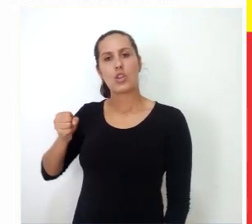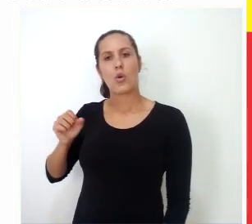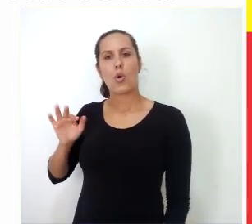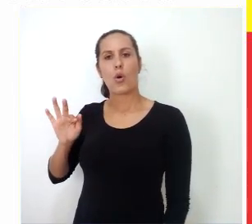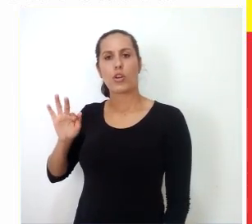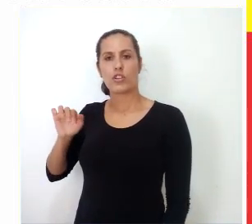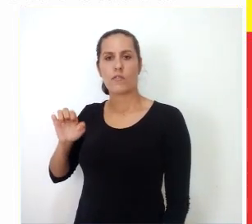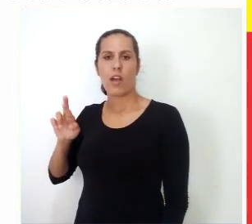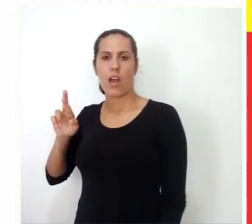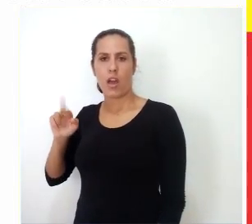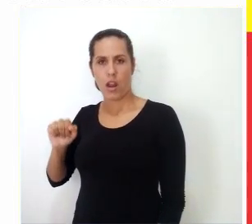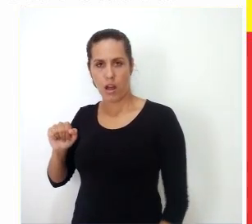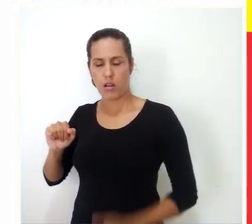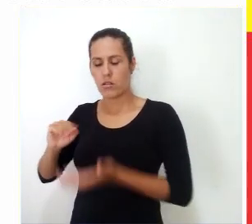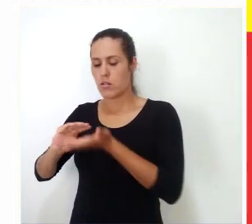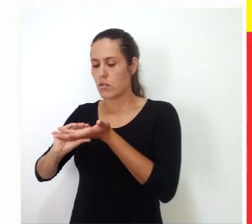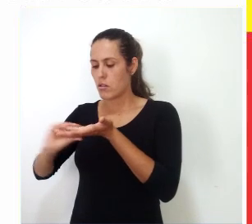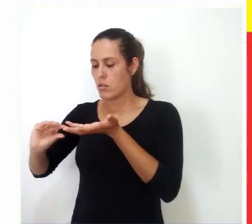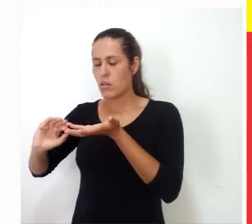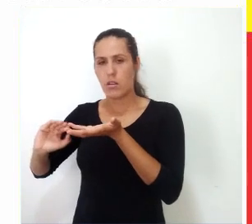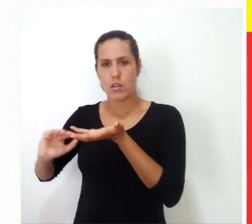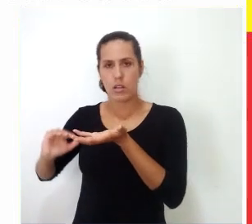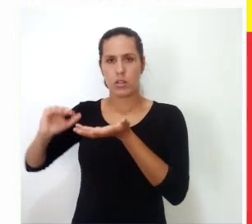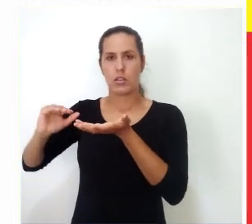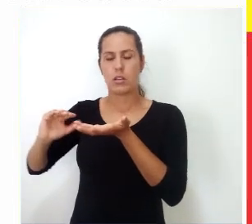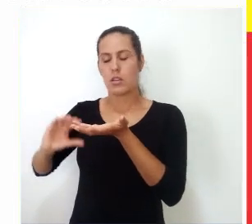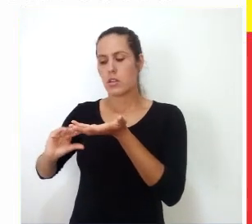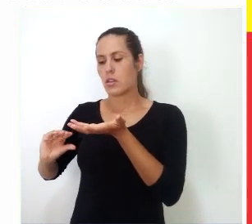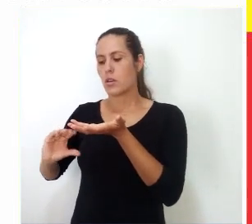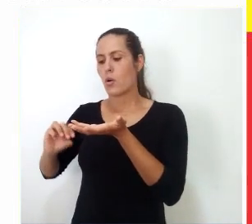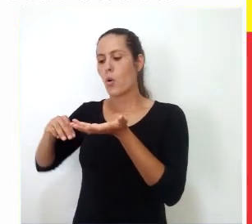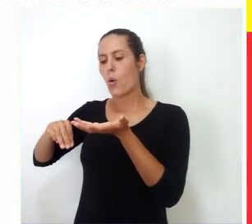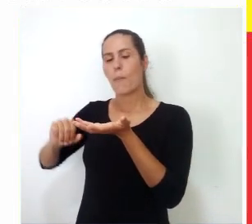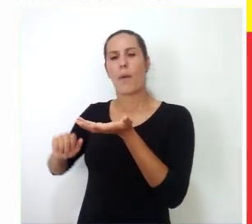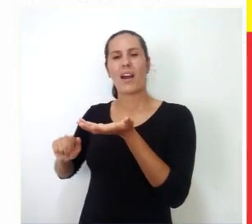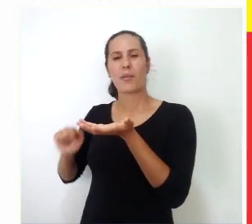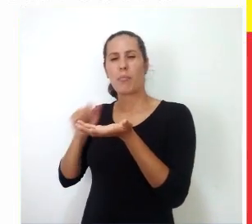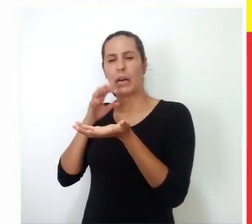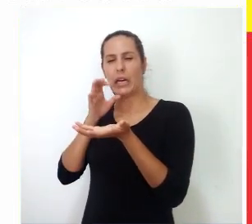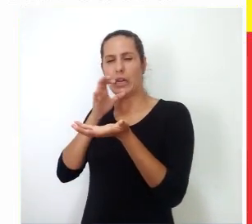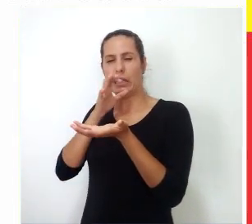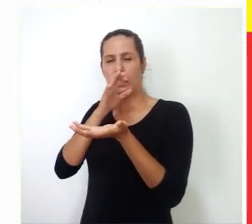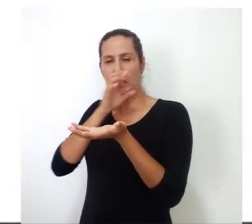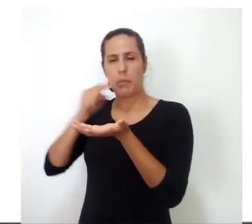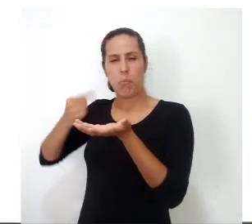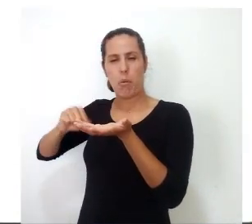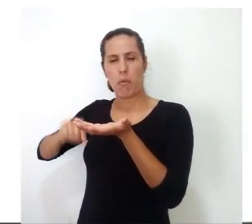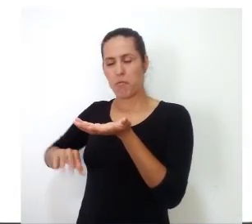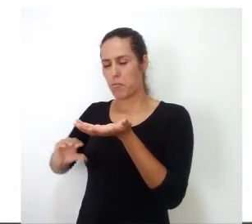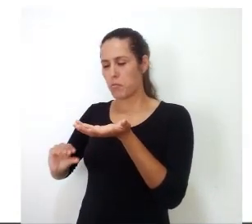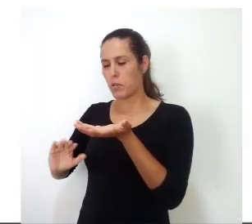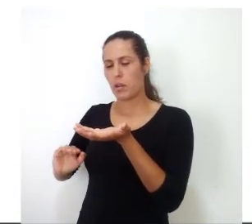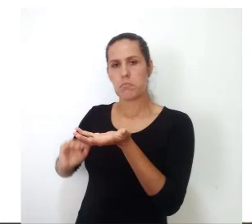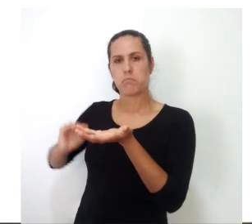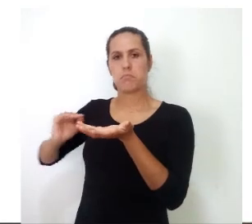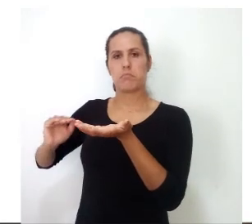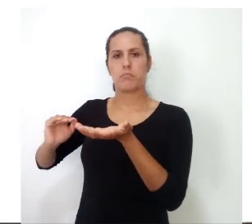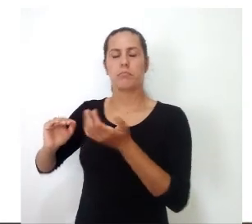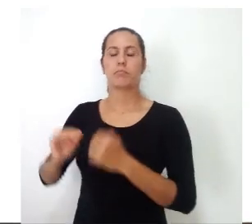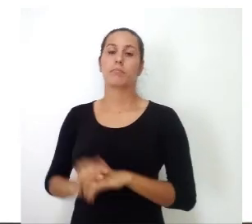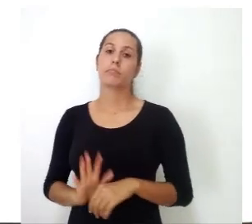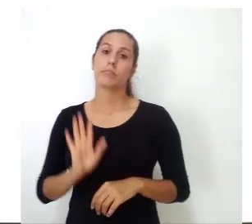atenosfera, que fica sobre o magma, ok? Vamos lá. Quando a gente